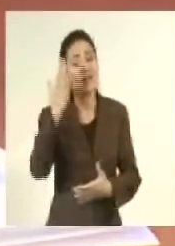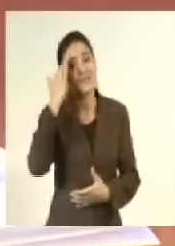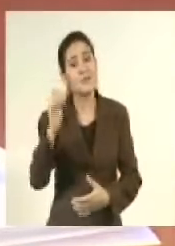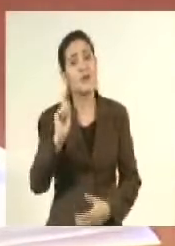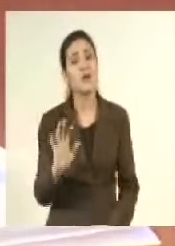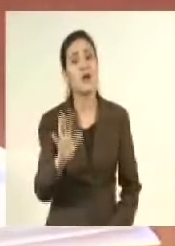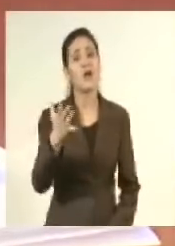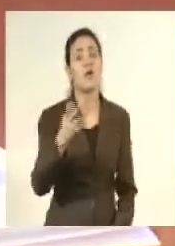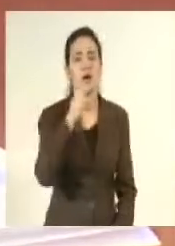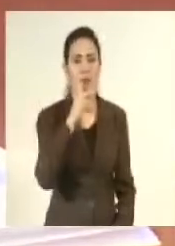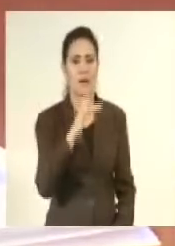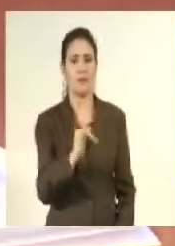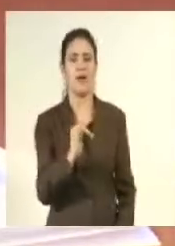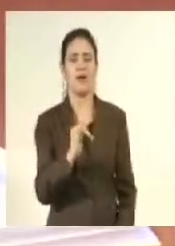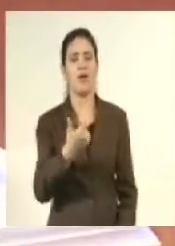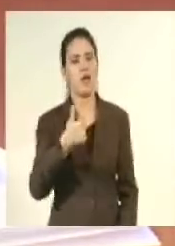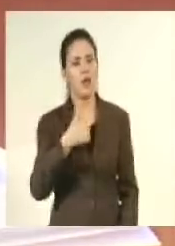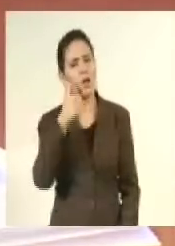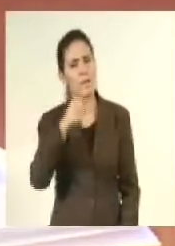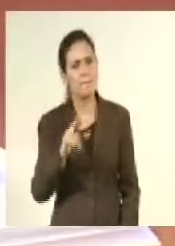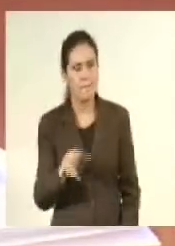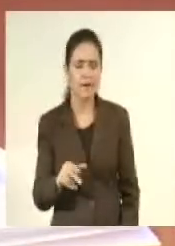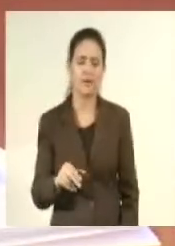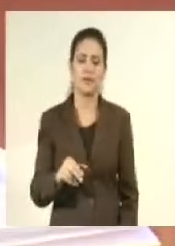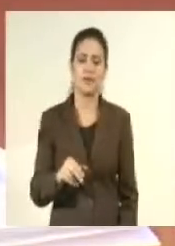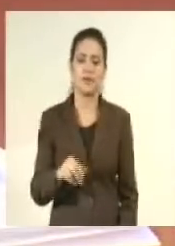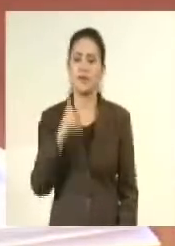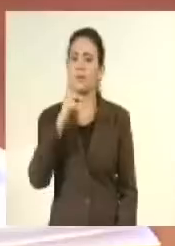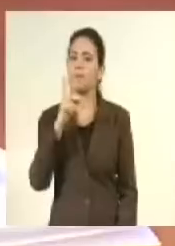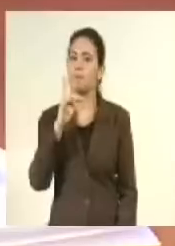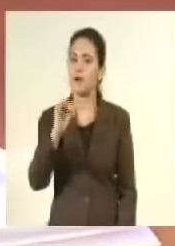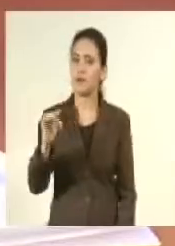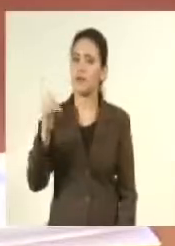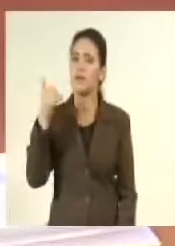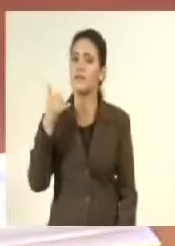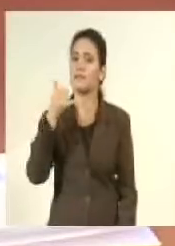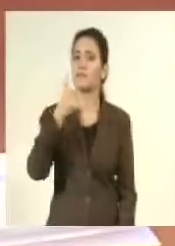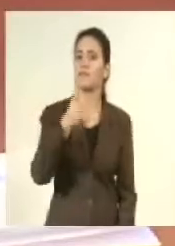Meu e das minhas irmãs. Quando meu pai dá notícias,